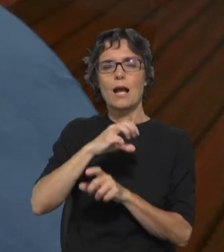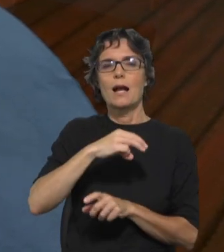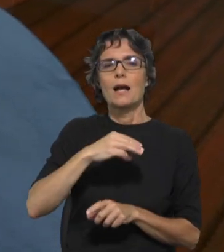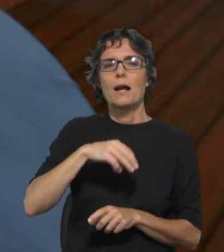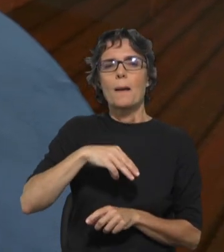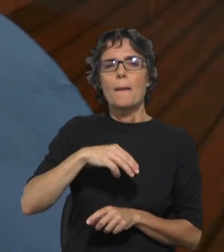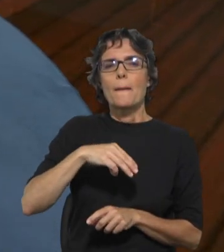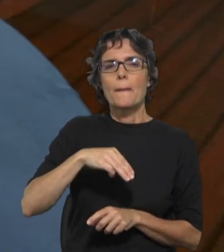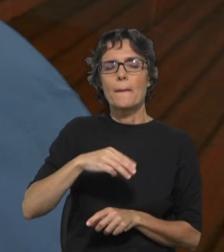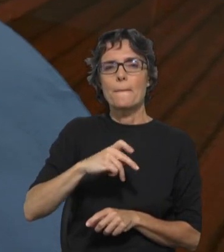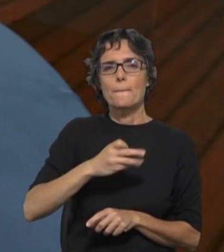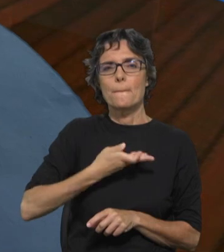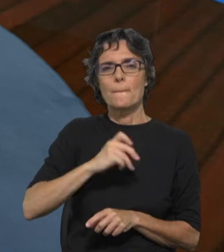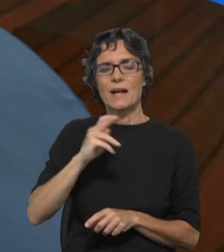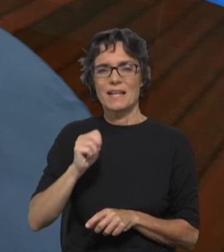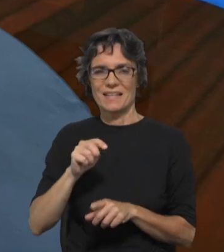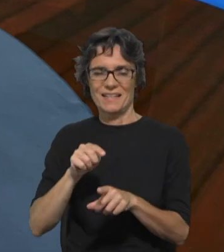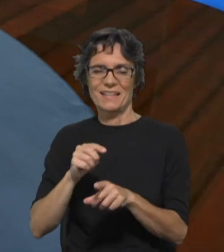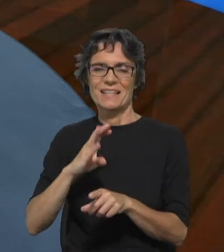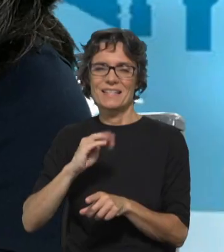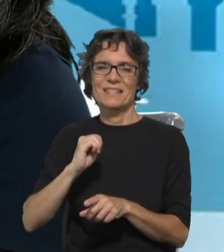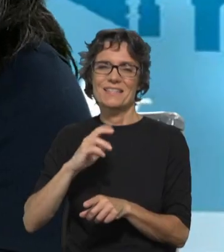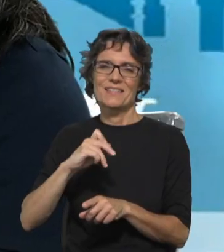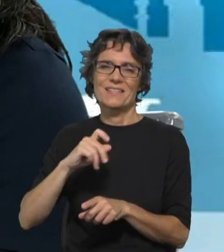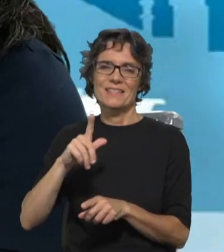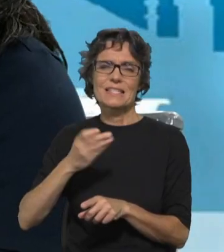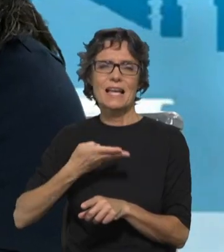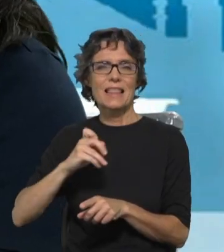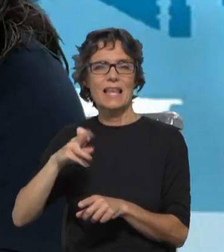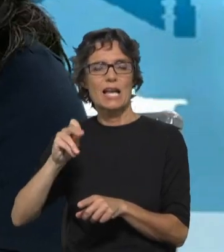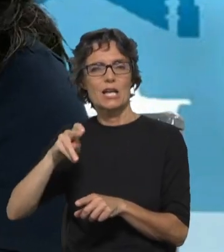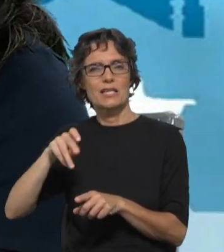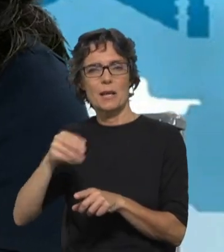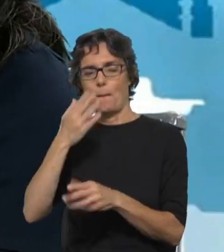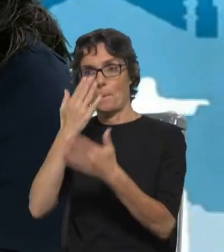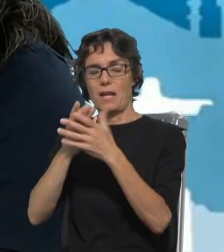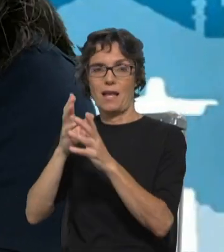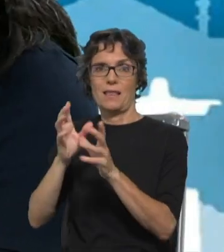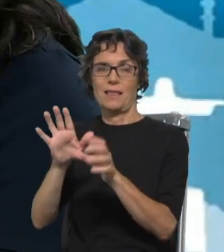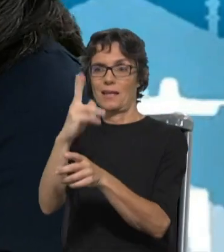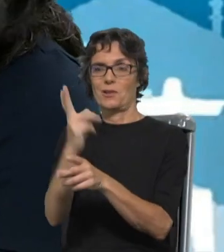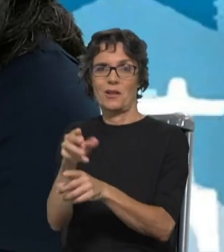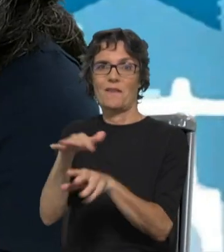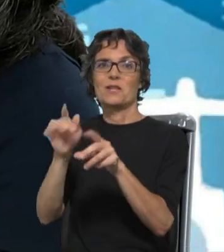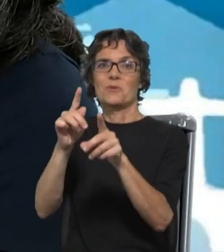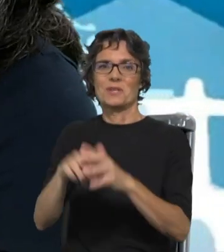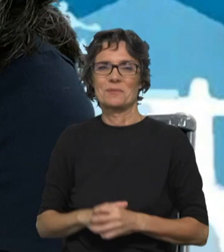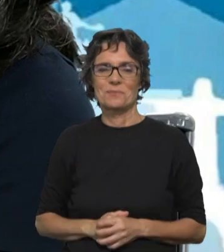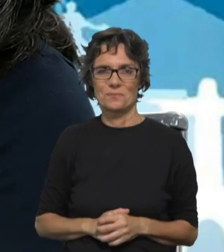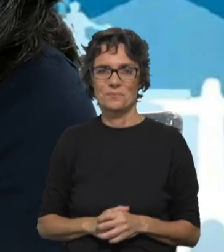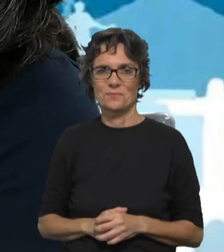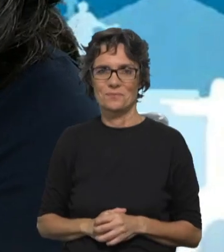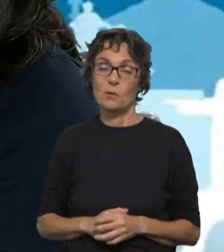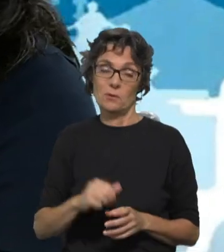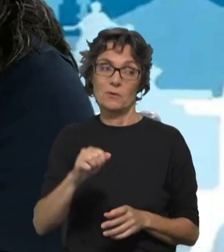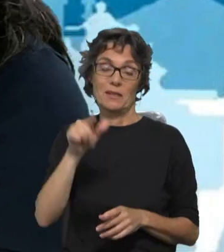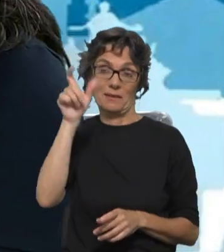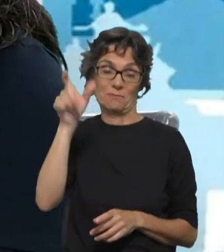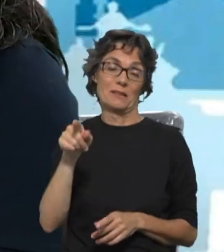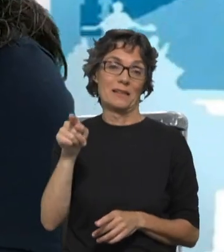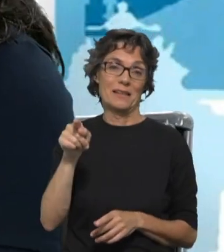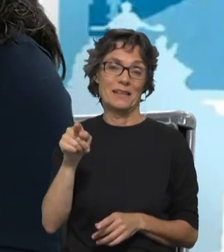que sim, não tinha pensado nisso, mas acho que sim. Eu penso que a primeira coisa que ela faria seria exatamente o que aconteceu com a Ana